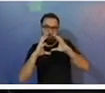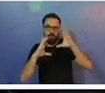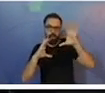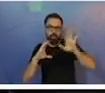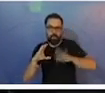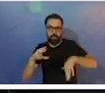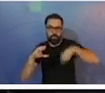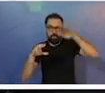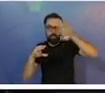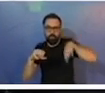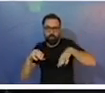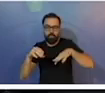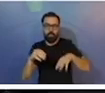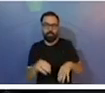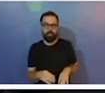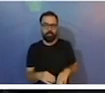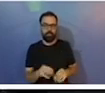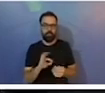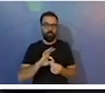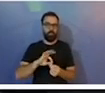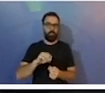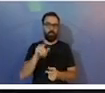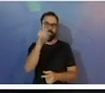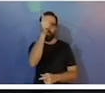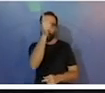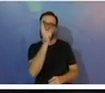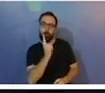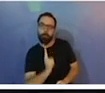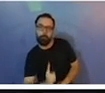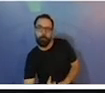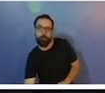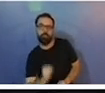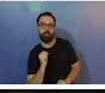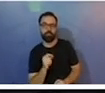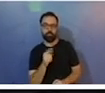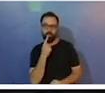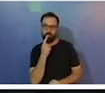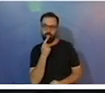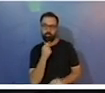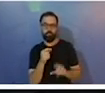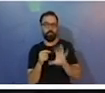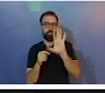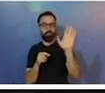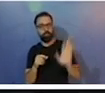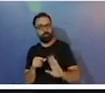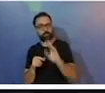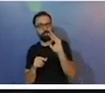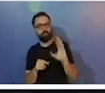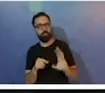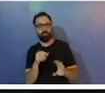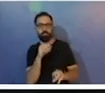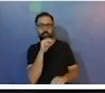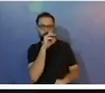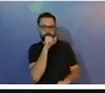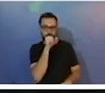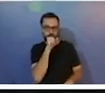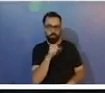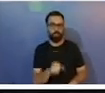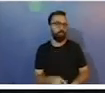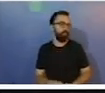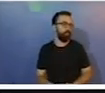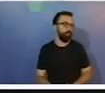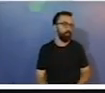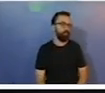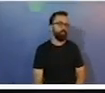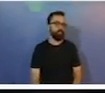ocidental. Tracem aí o meridiano de Greenwich e pinte de laranja a parte da